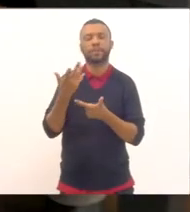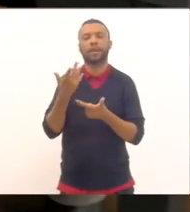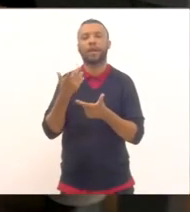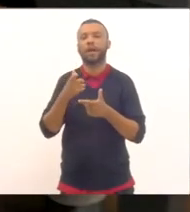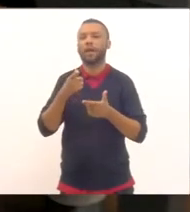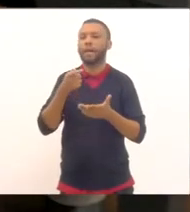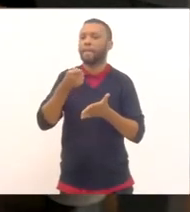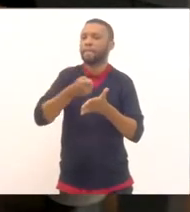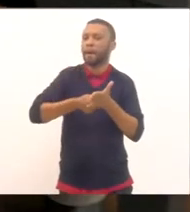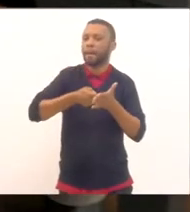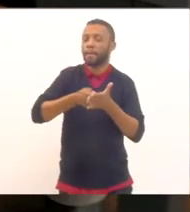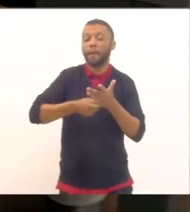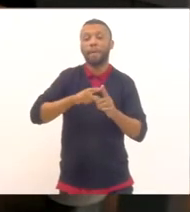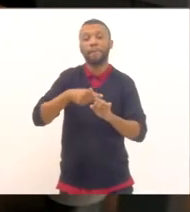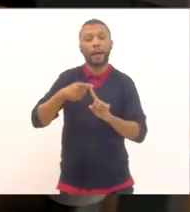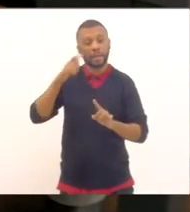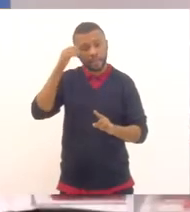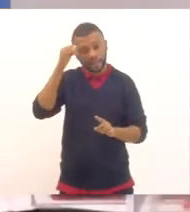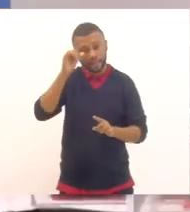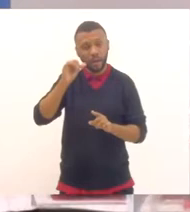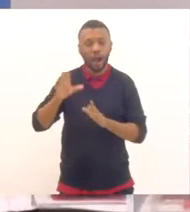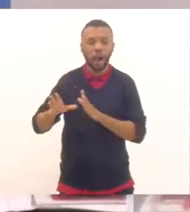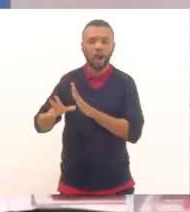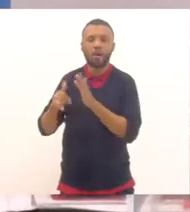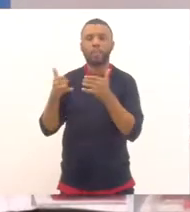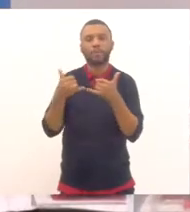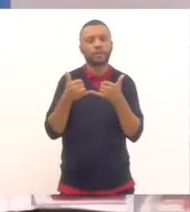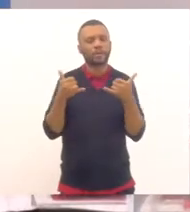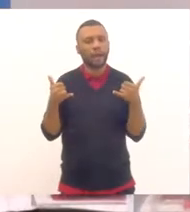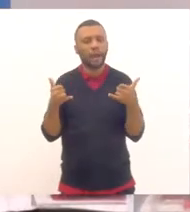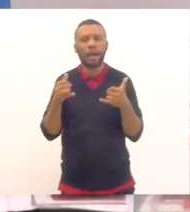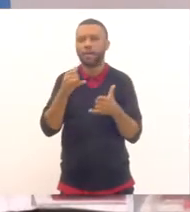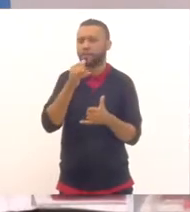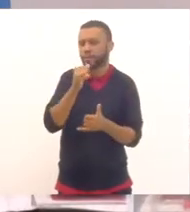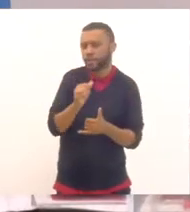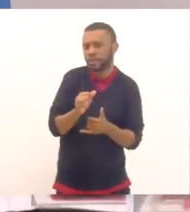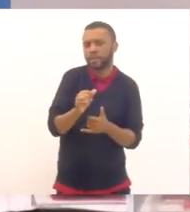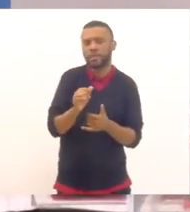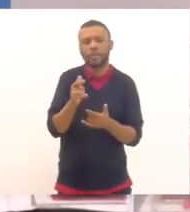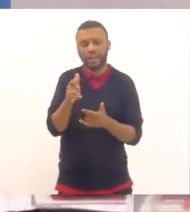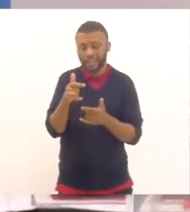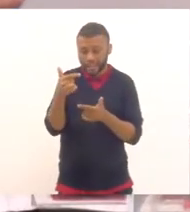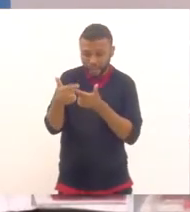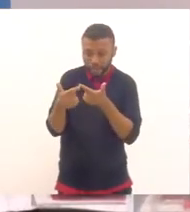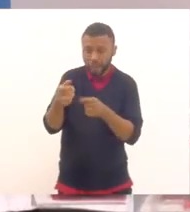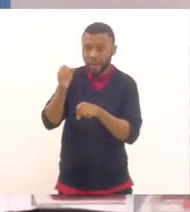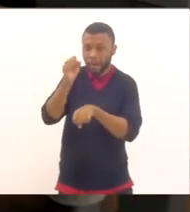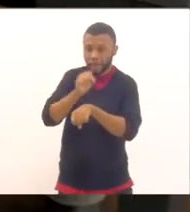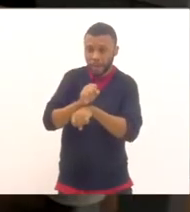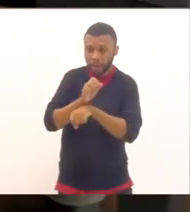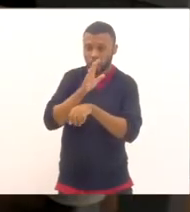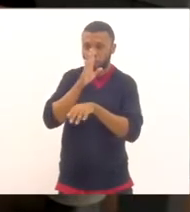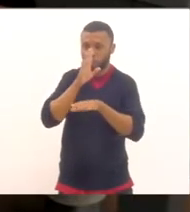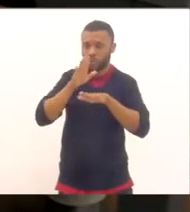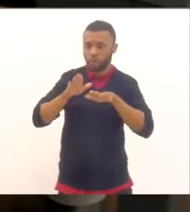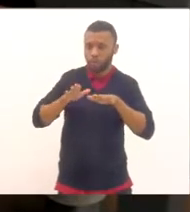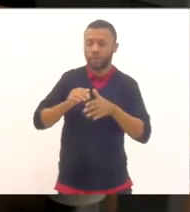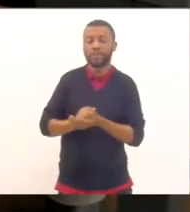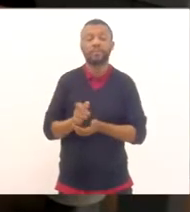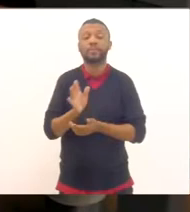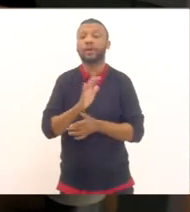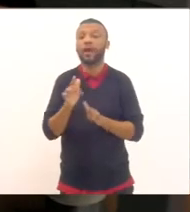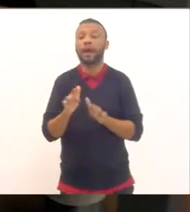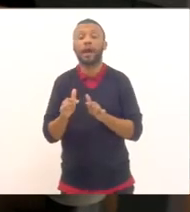na prevenção ao furto de cabos enfim essa força essa força tarefa foi desativada não é a